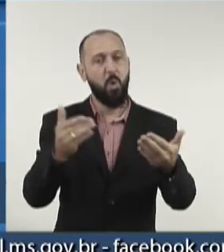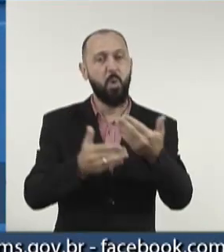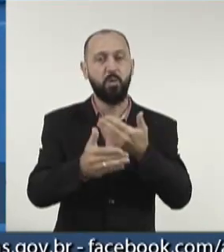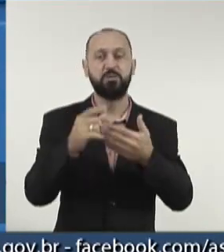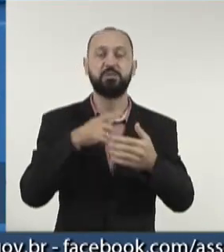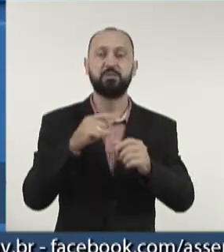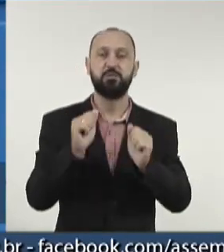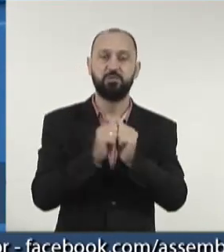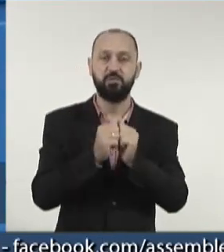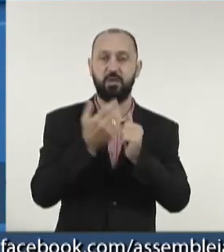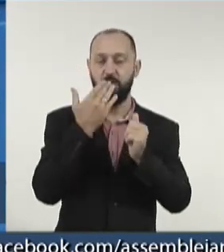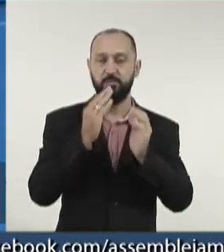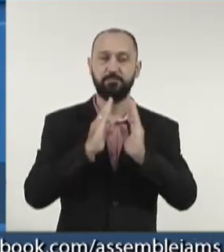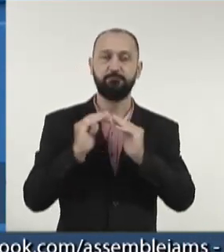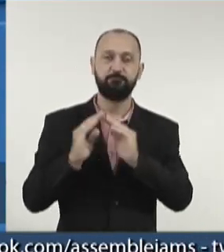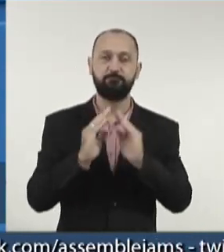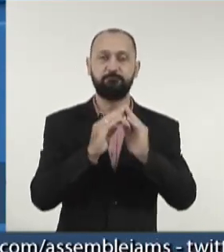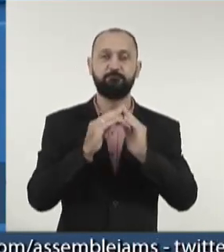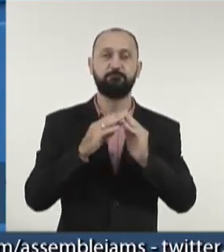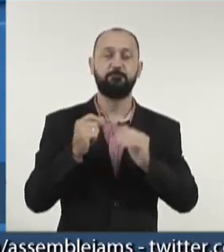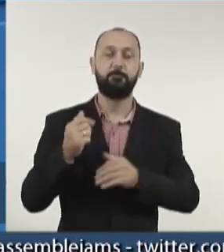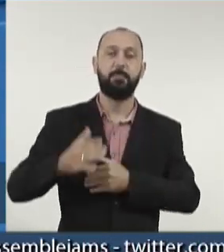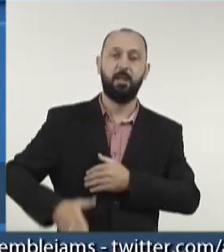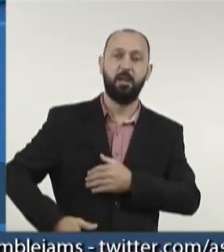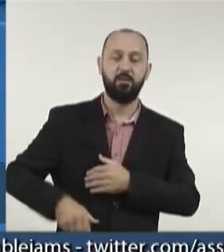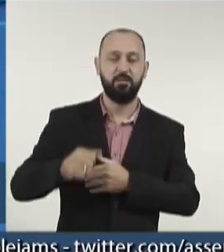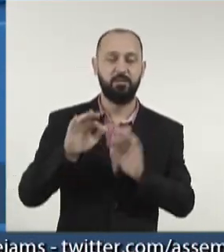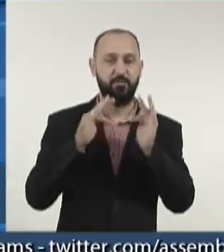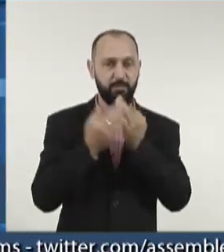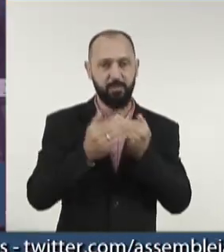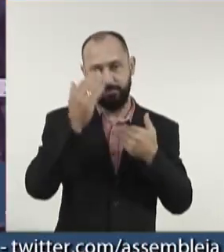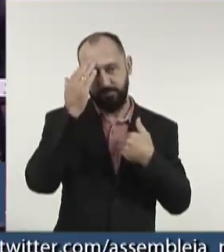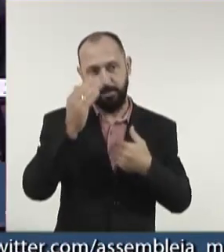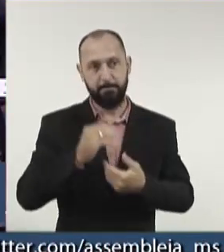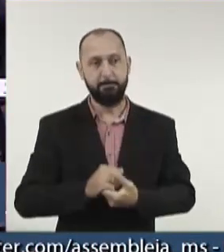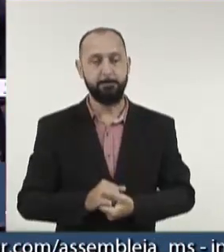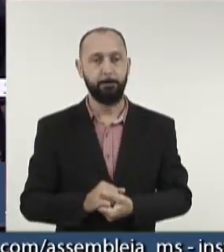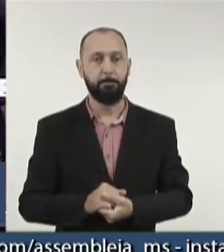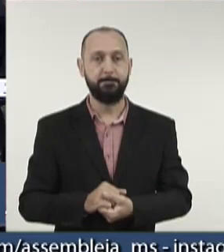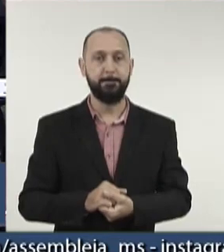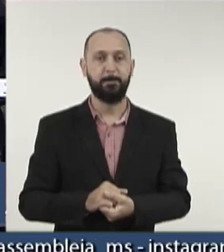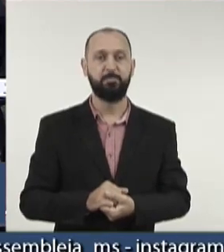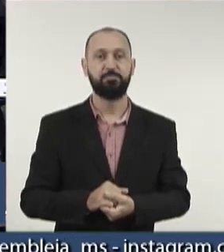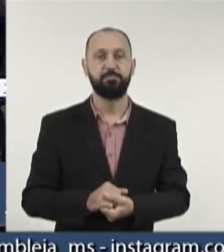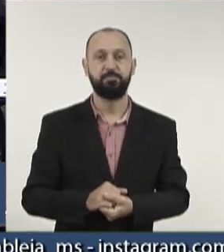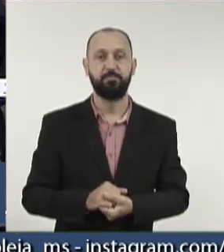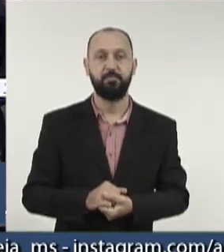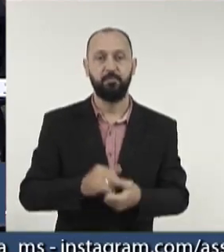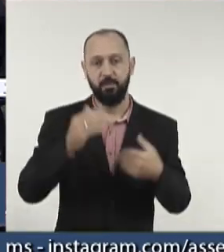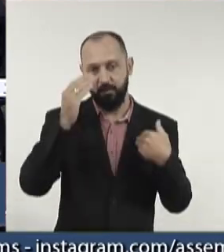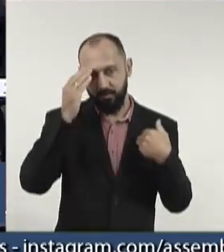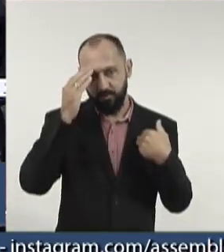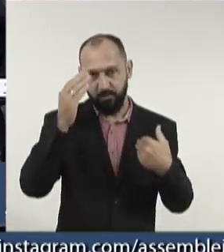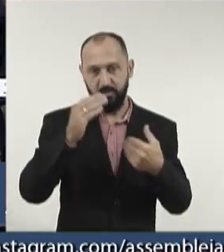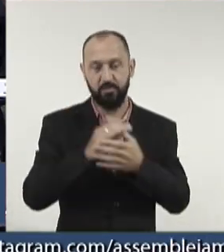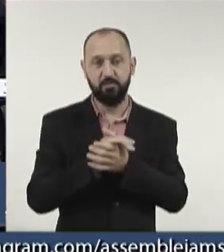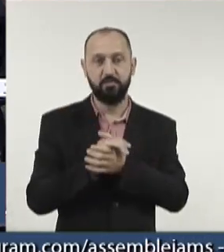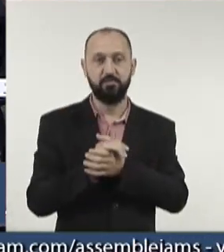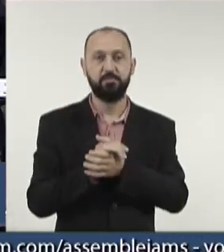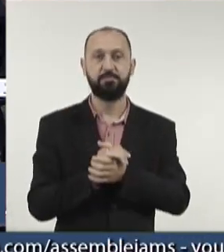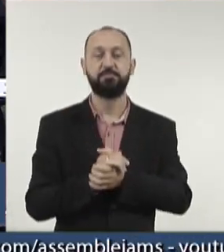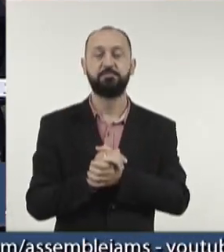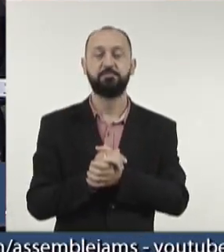tem e que demandam e que está onerando o bolso das famílias. Obrigada. Deputada Gleice, agradeço a fala, agradeço a